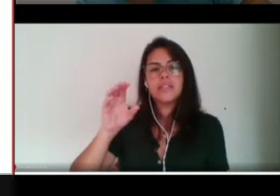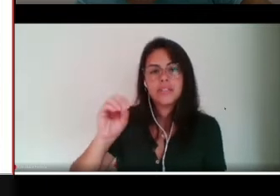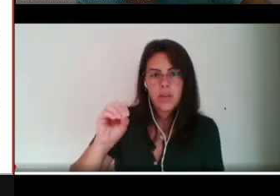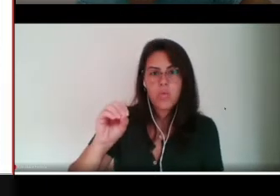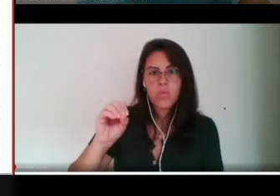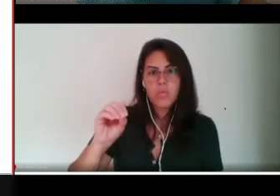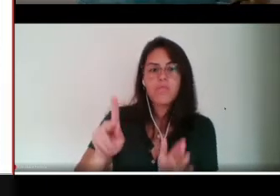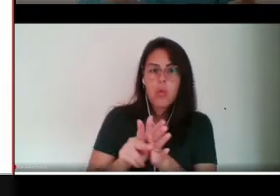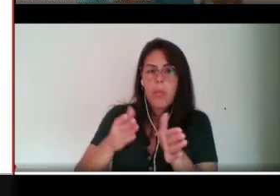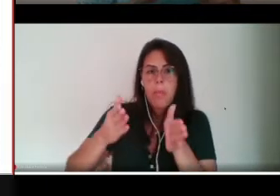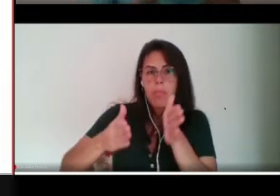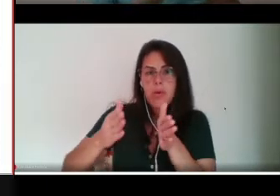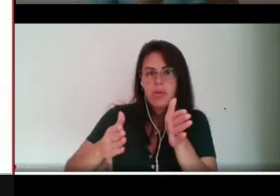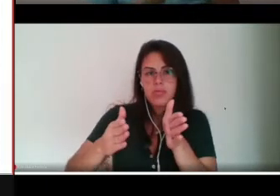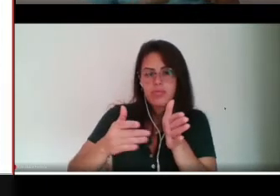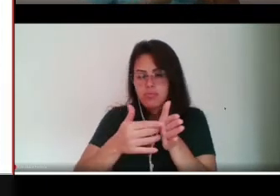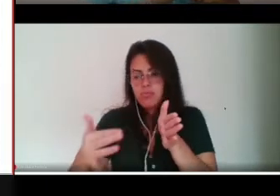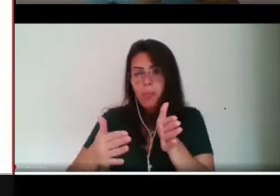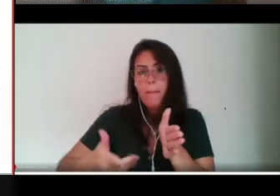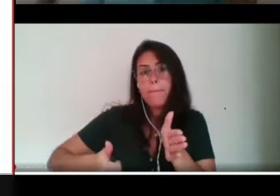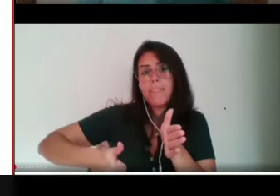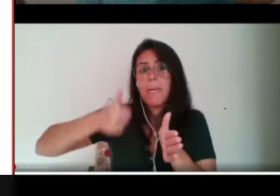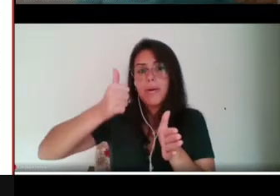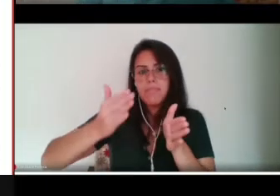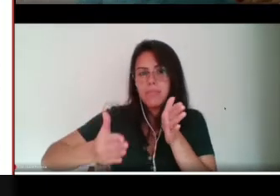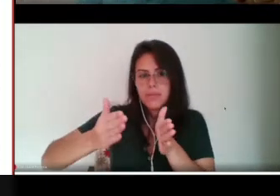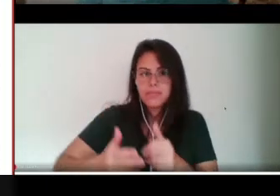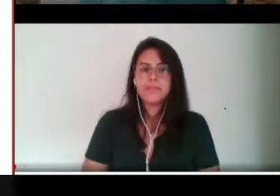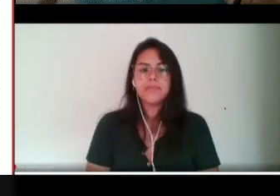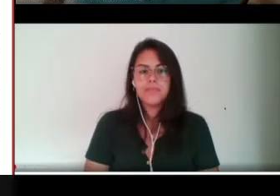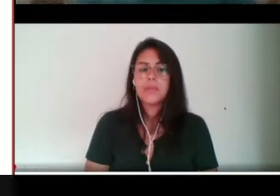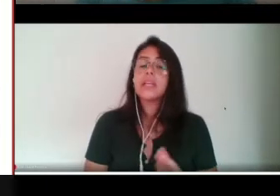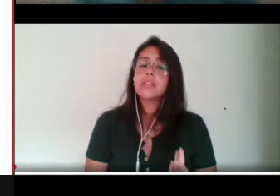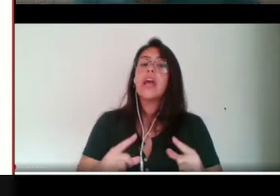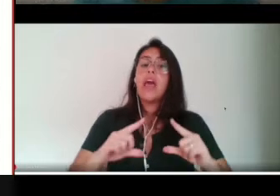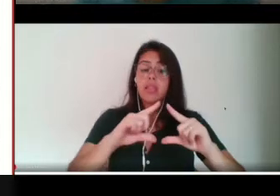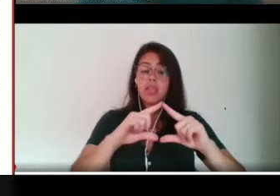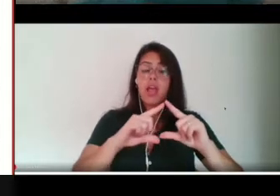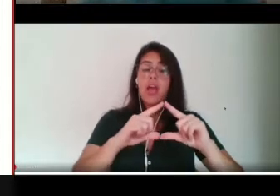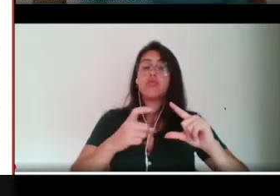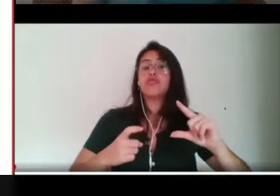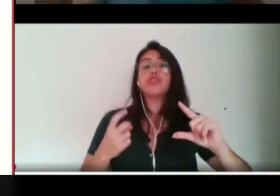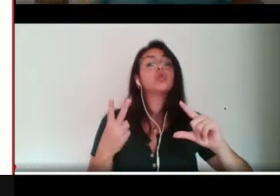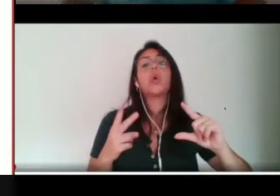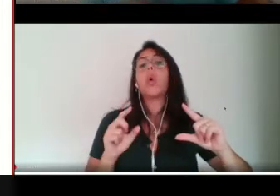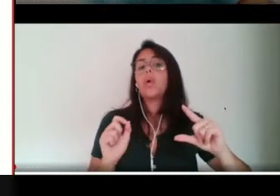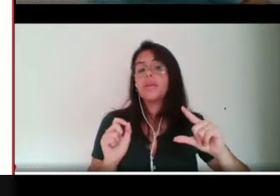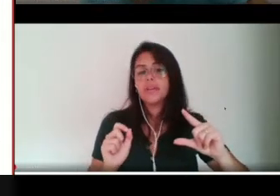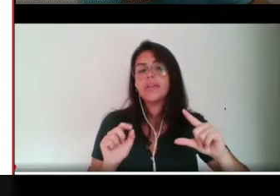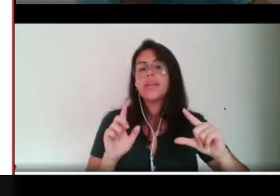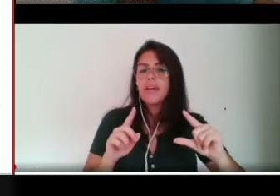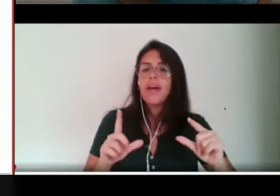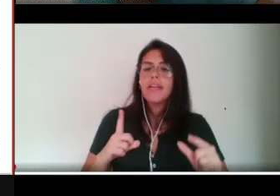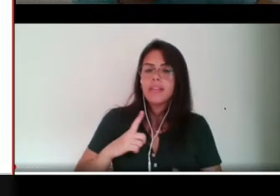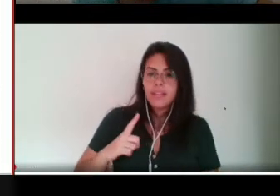ΔX2? É a distância que ele percorre com velocidade constante, que é a velocidade máxima. Então, isso